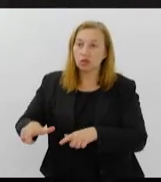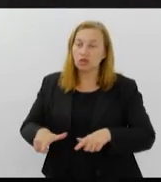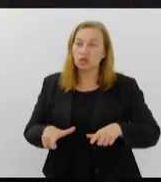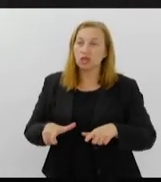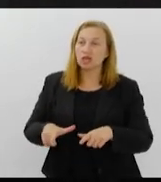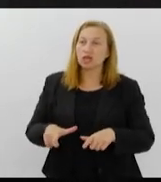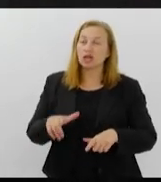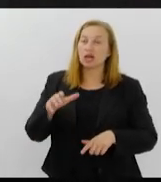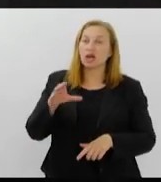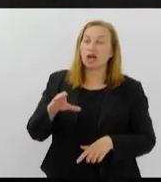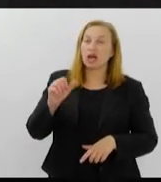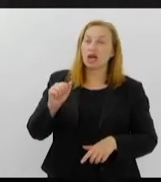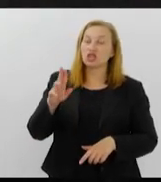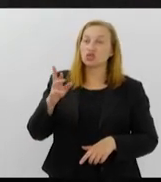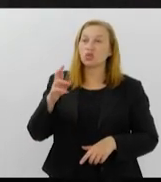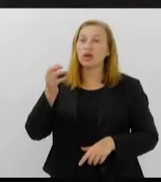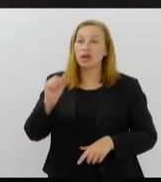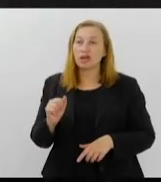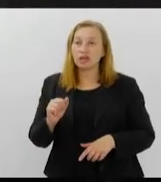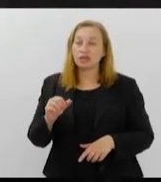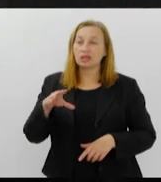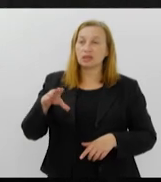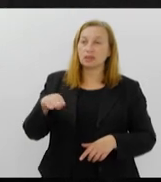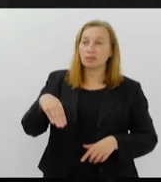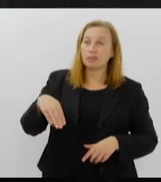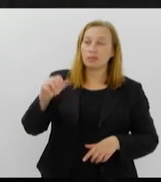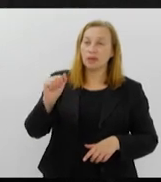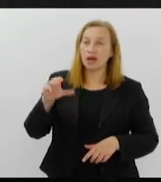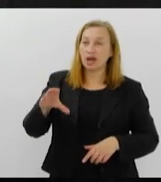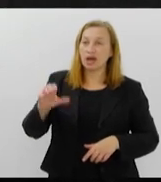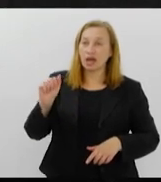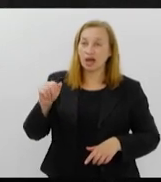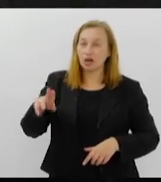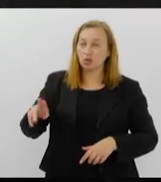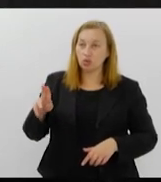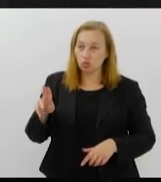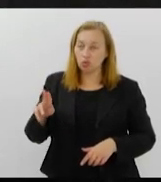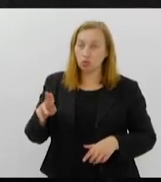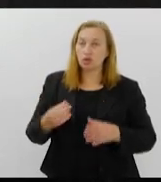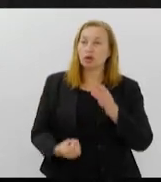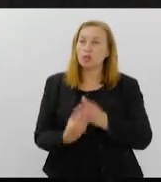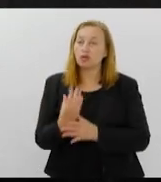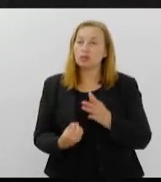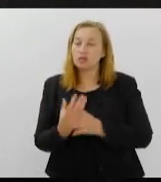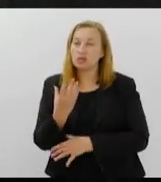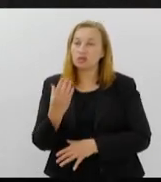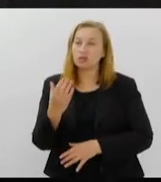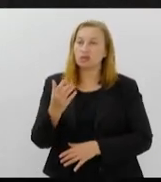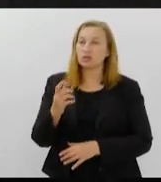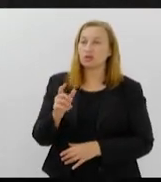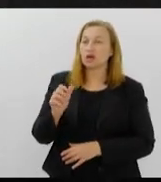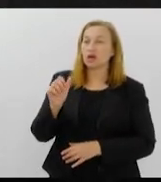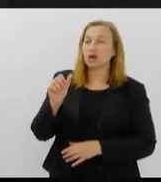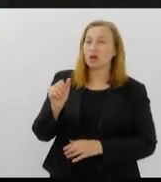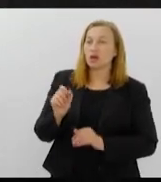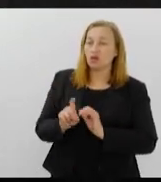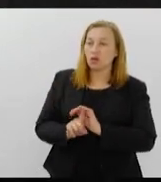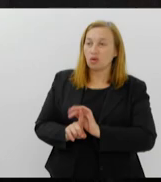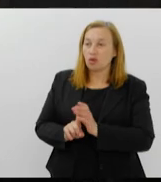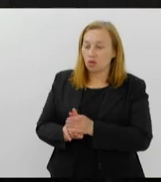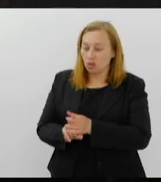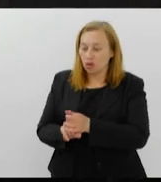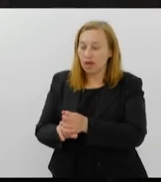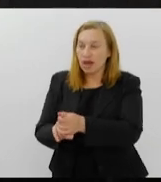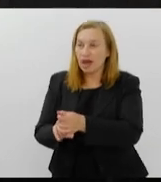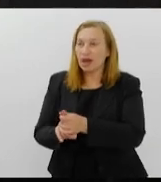e Itaboraí, que são as regiões com maior produção de goiaba de mesa, aipim,